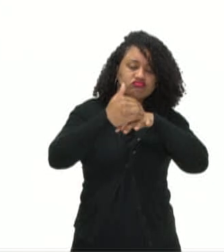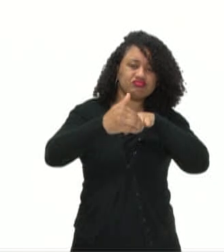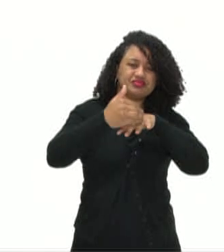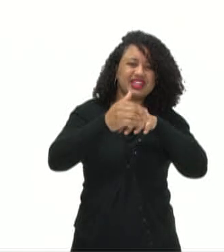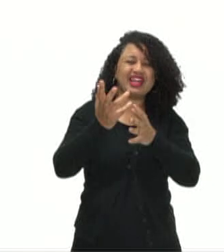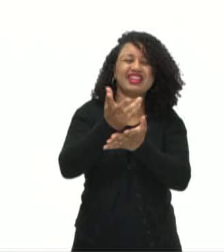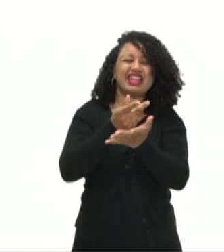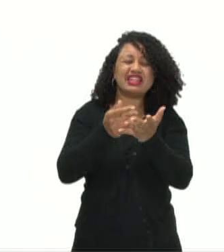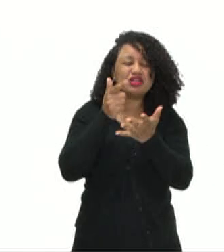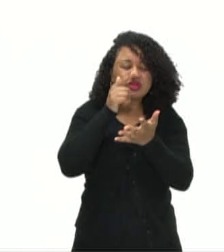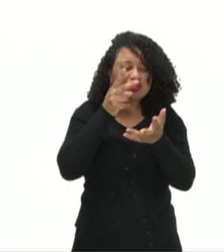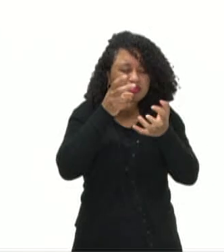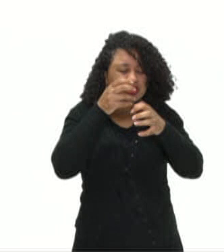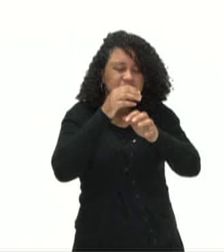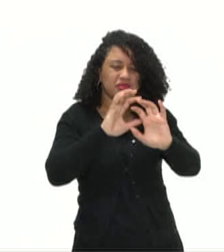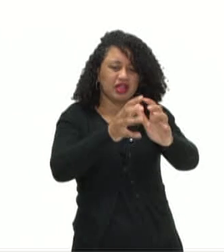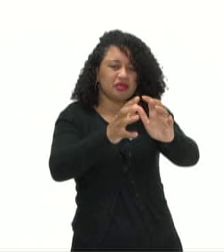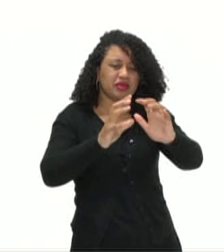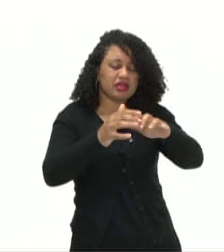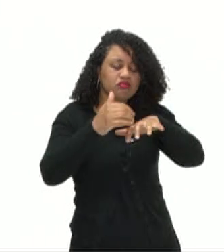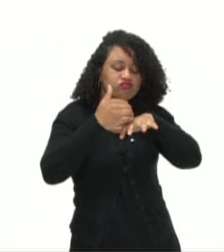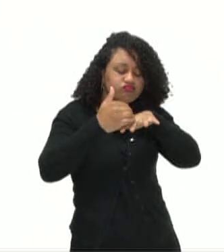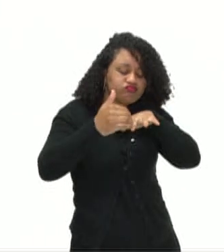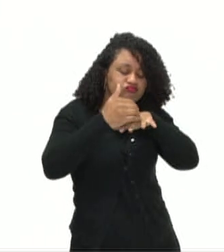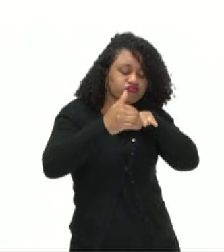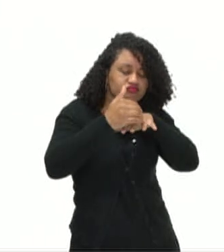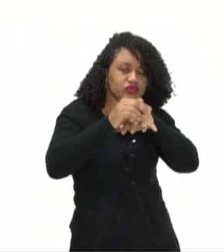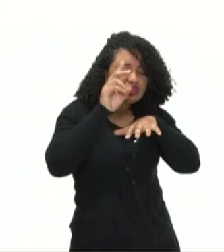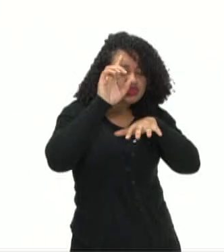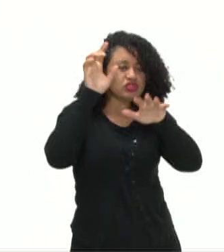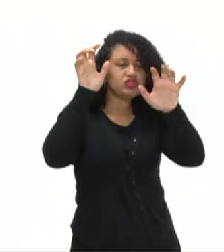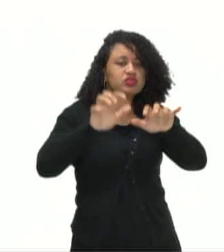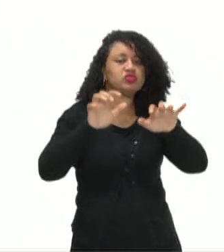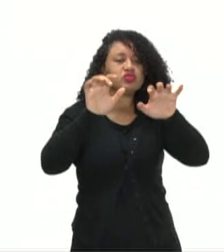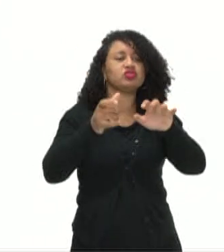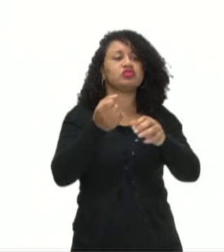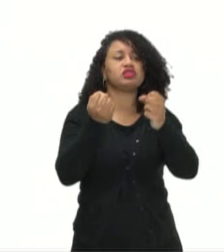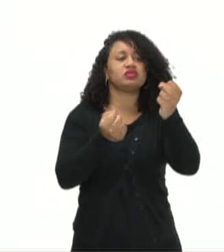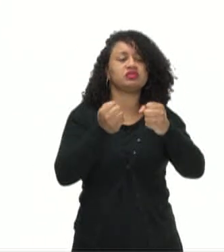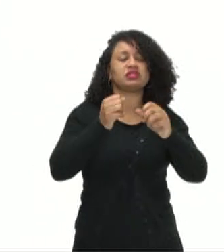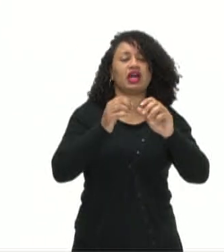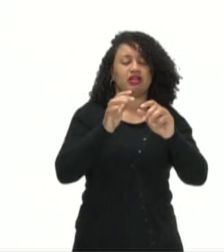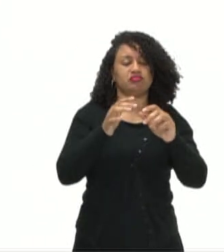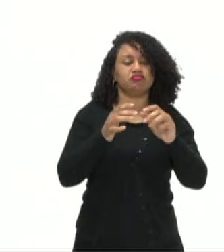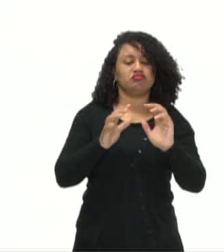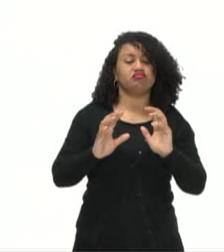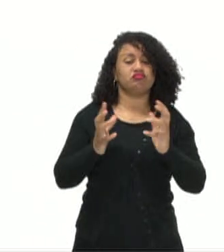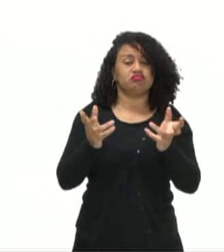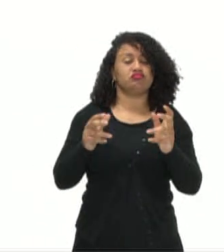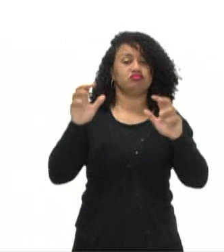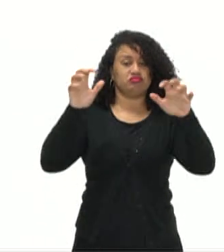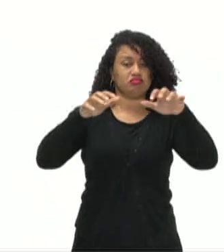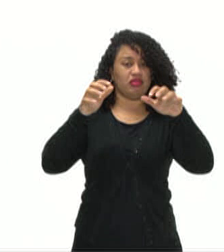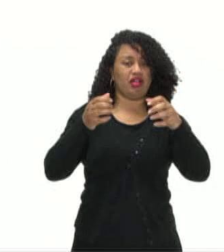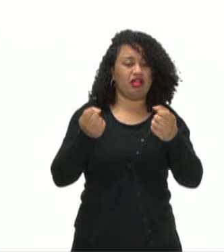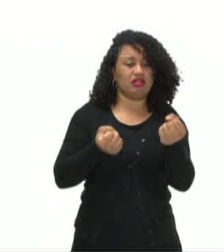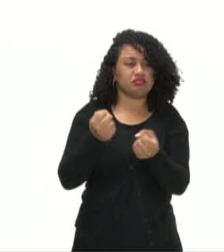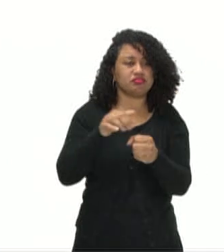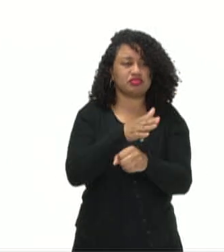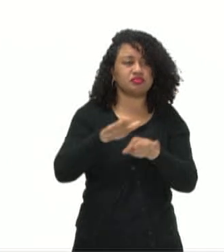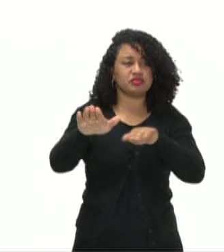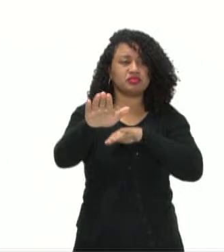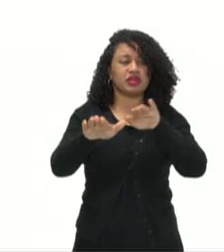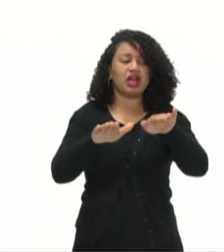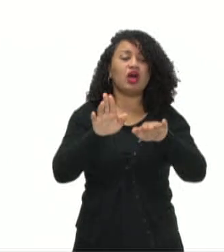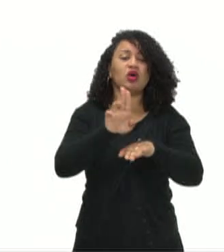desenhos que a gente percebe no pneu. Em dias chuvosos, carros de corrida, por exemplo, eles usam pneus parecidos com os carros comuns, embora em